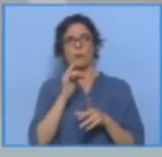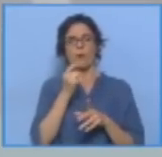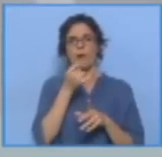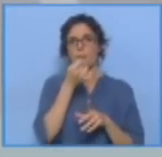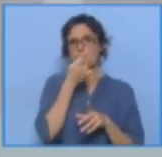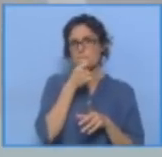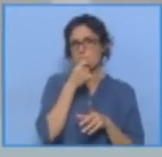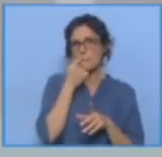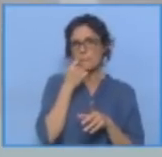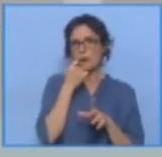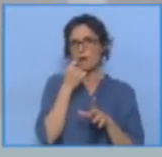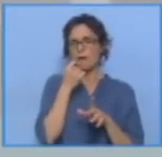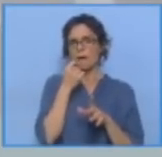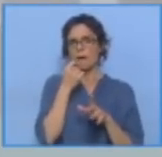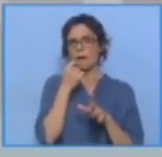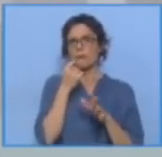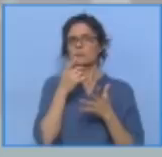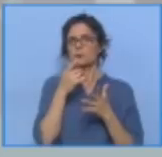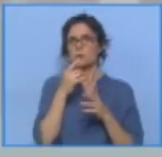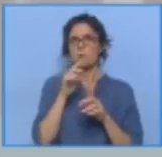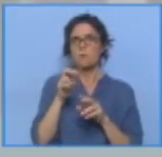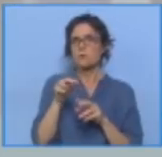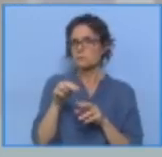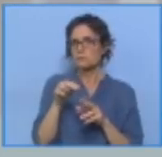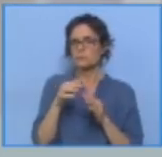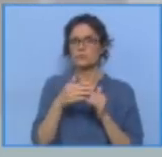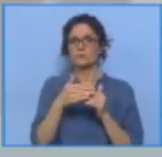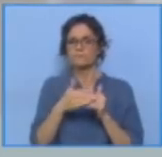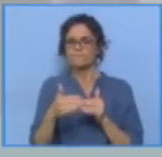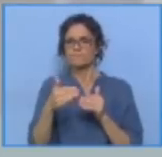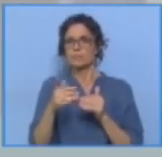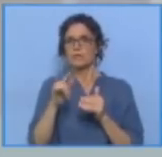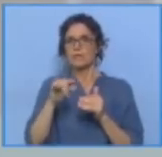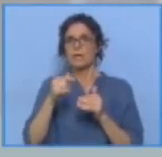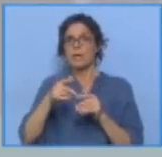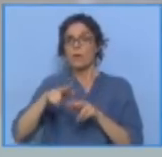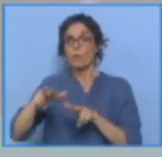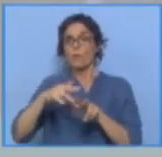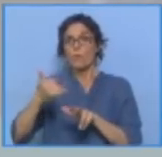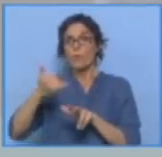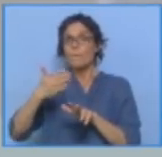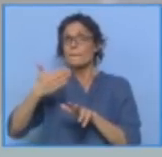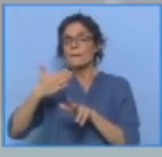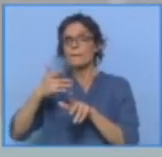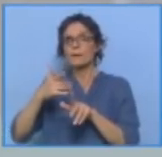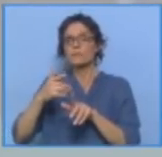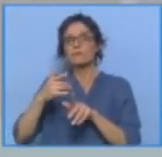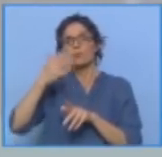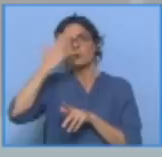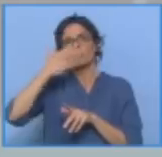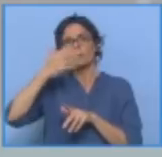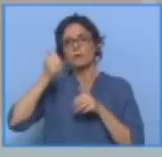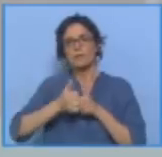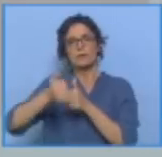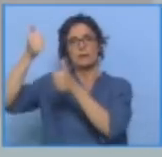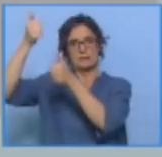muito recentes, com o primeiro vídeo que lançámos sobre a liturgia foi no dia da Ascensão, a propósito também